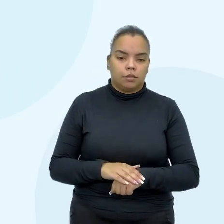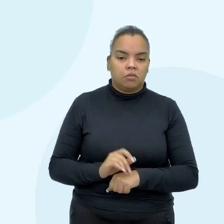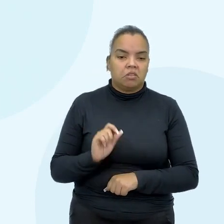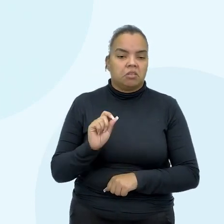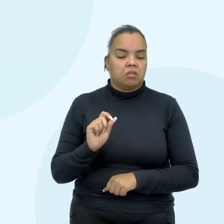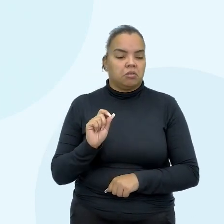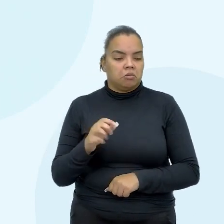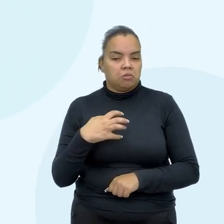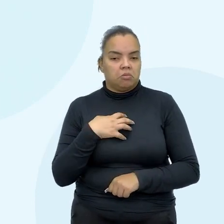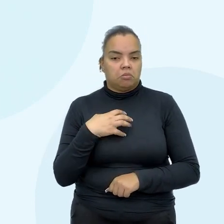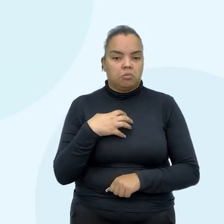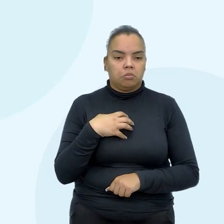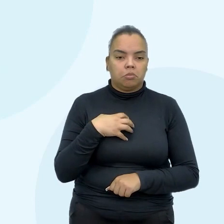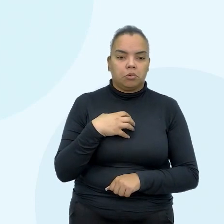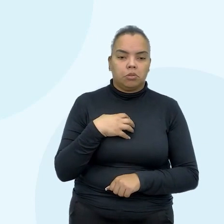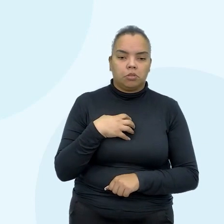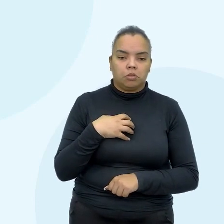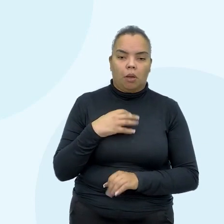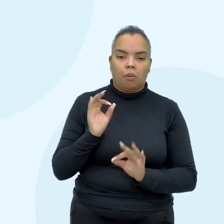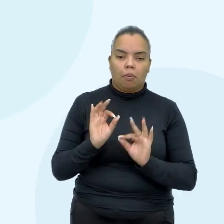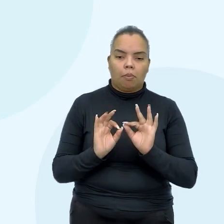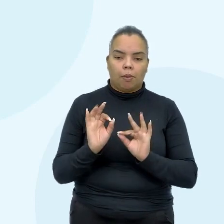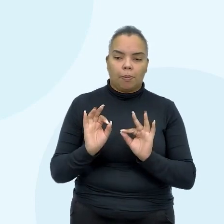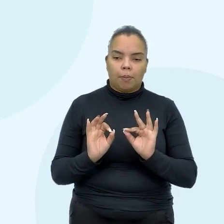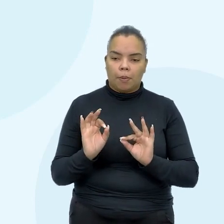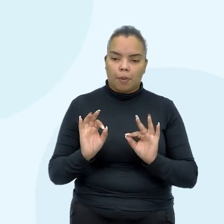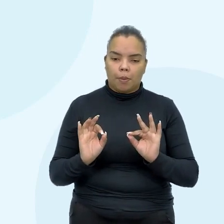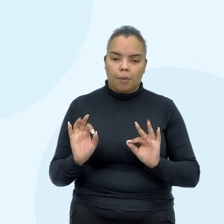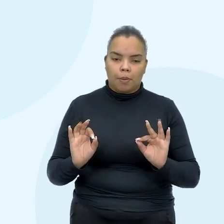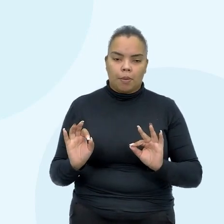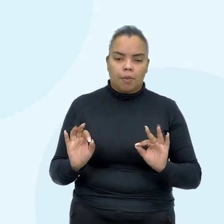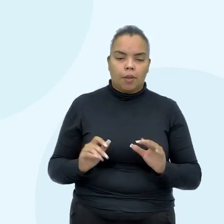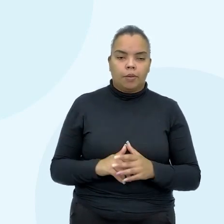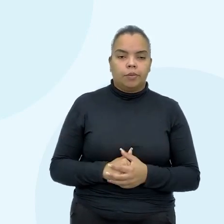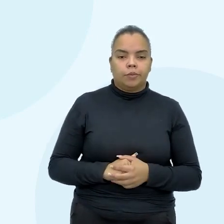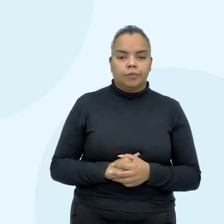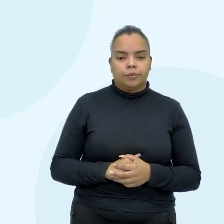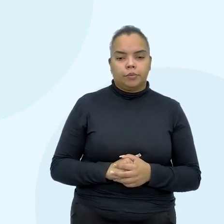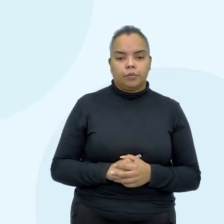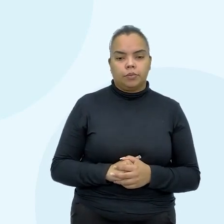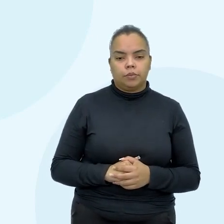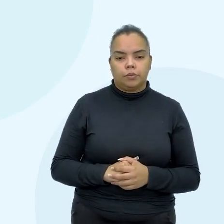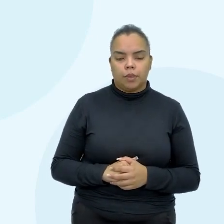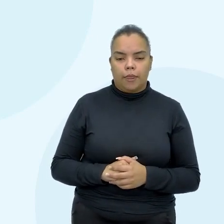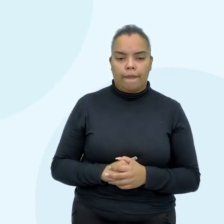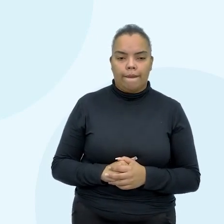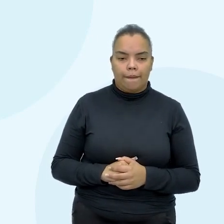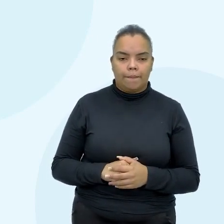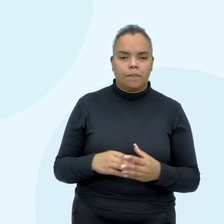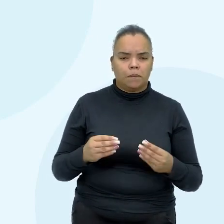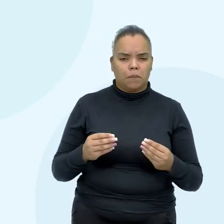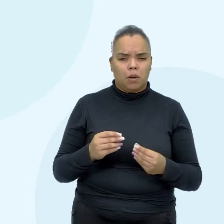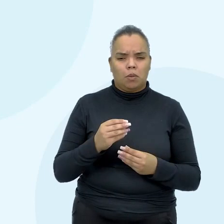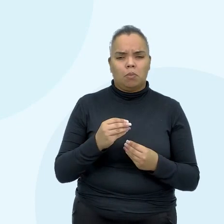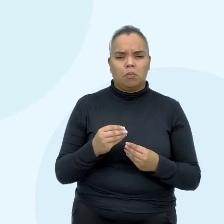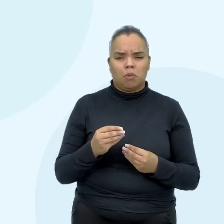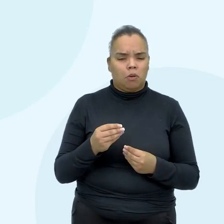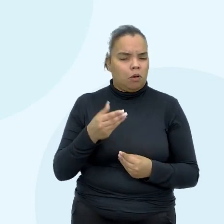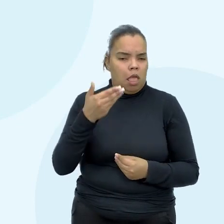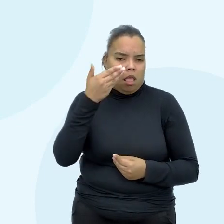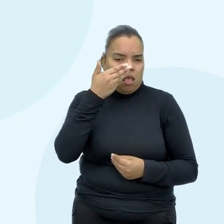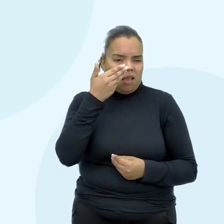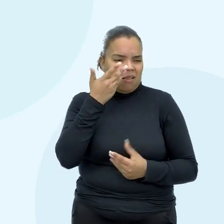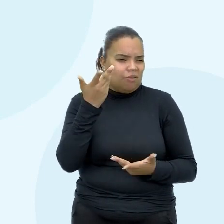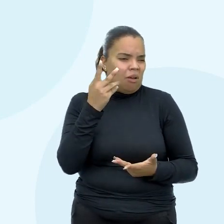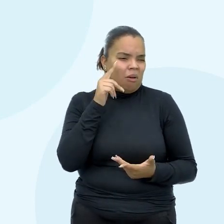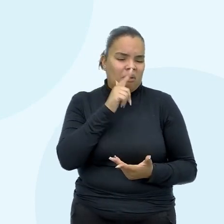tipo de função é essa, né? Aí é uma funçãozinha exponencial, né? Mas só que muitos não conseguiram enxergar. Por